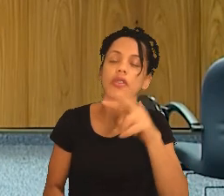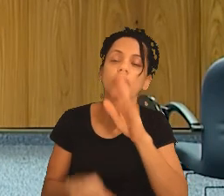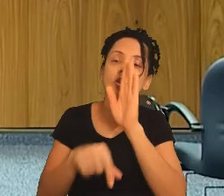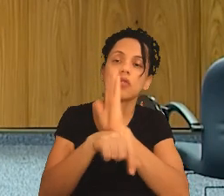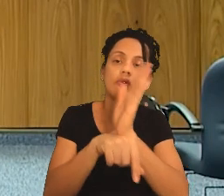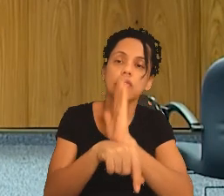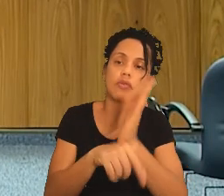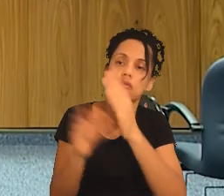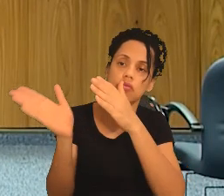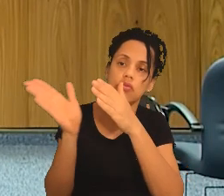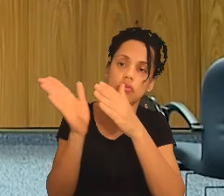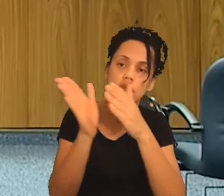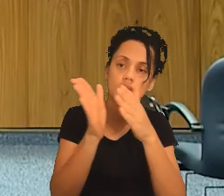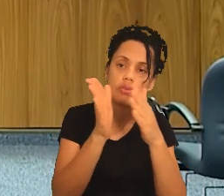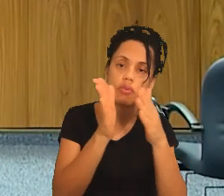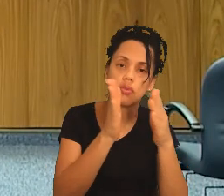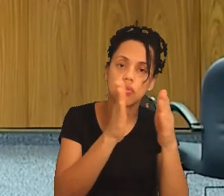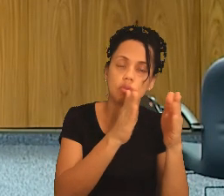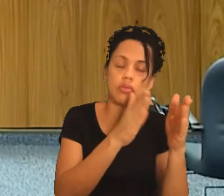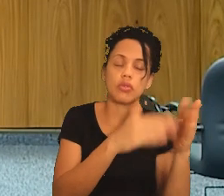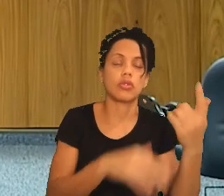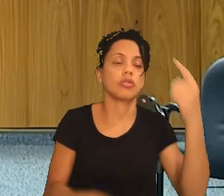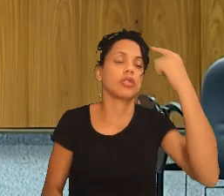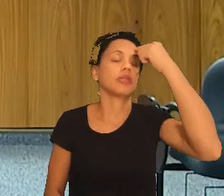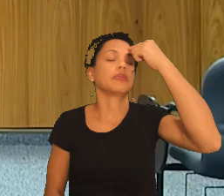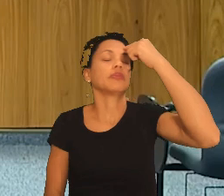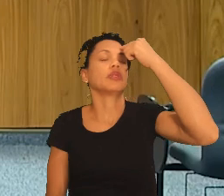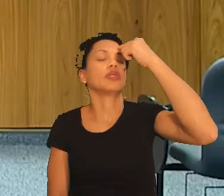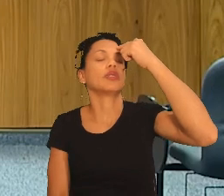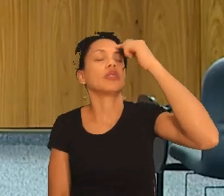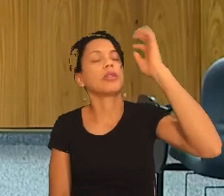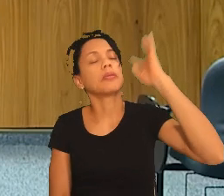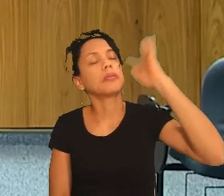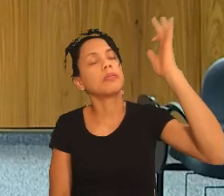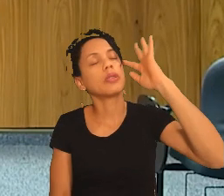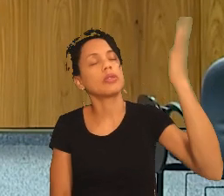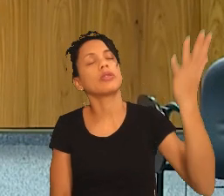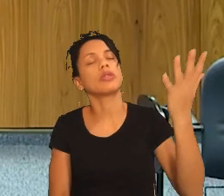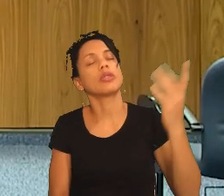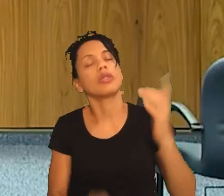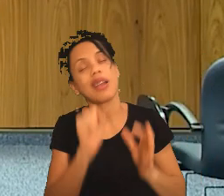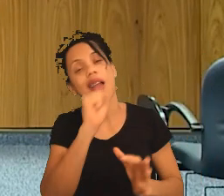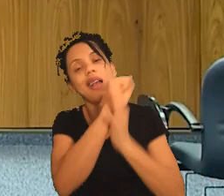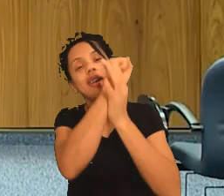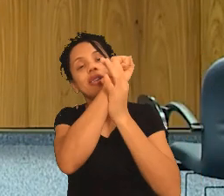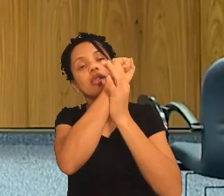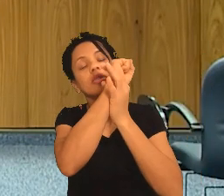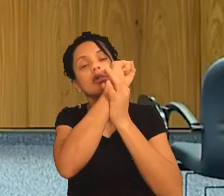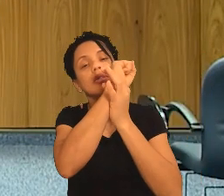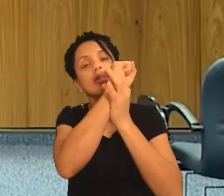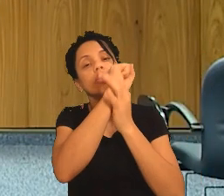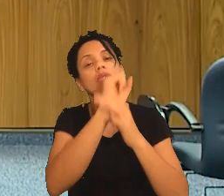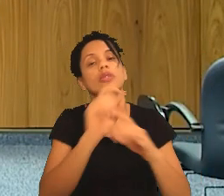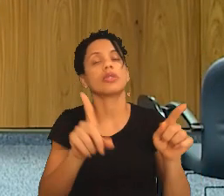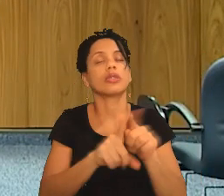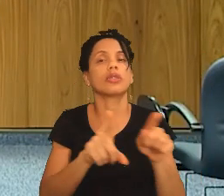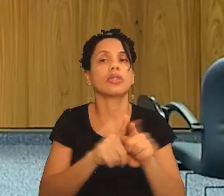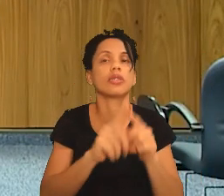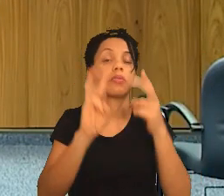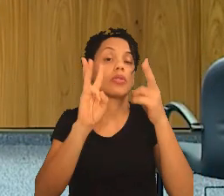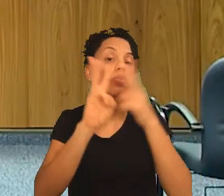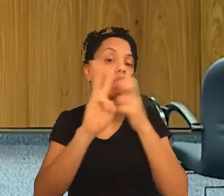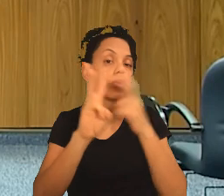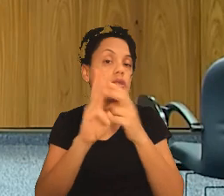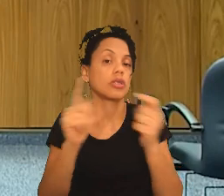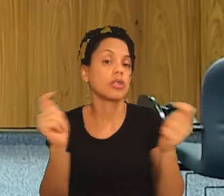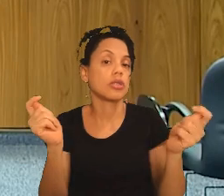certa forma, promovendo essa hierarquização, esse silenciamento. Né? Como é necessário que a gente assista o vídeo, que a